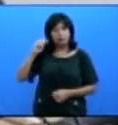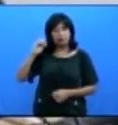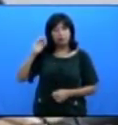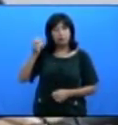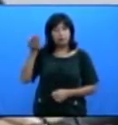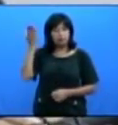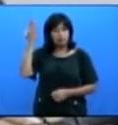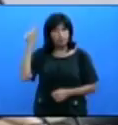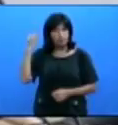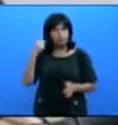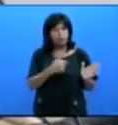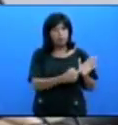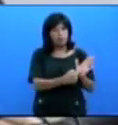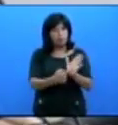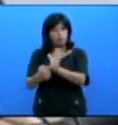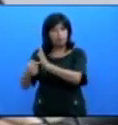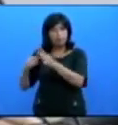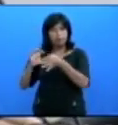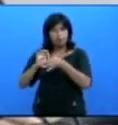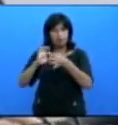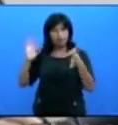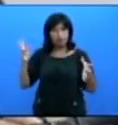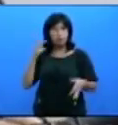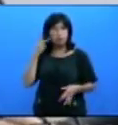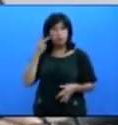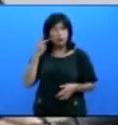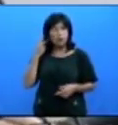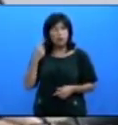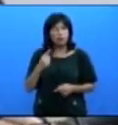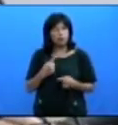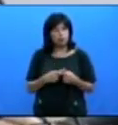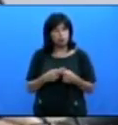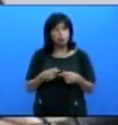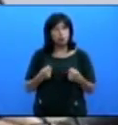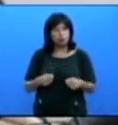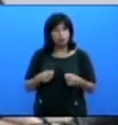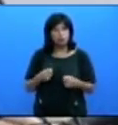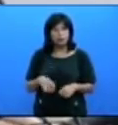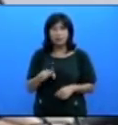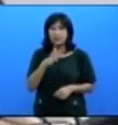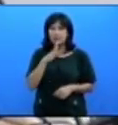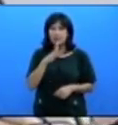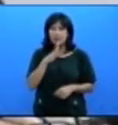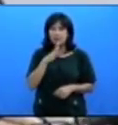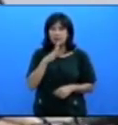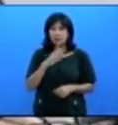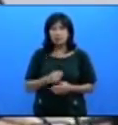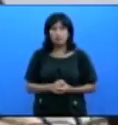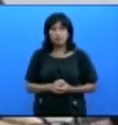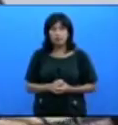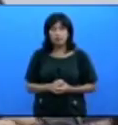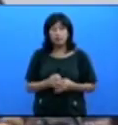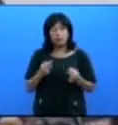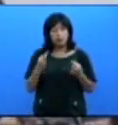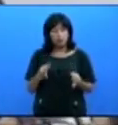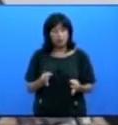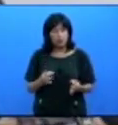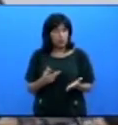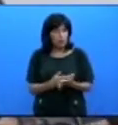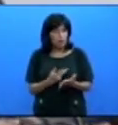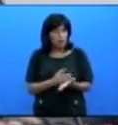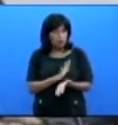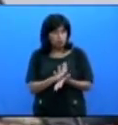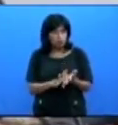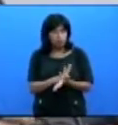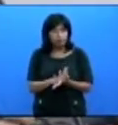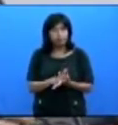estará à disposição dos vereadores e vereadoras para a ciência. Não havendo retificação, será a mesma considerada aprovada. As